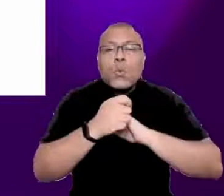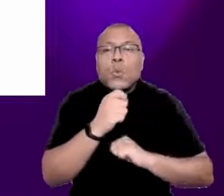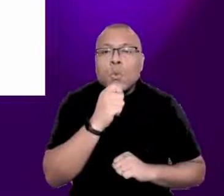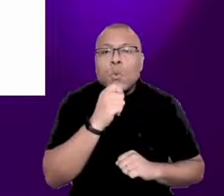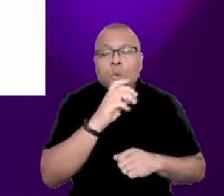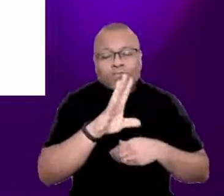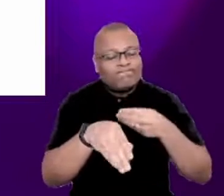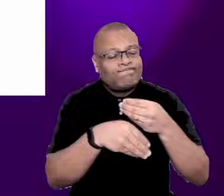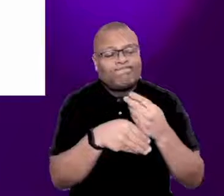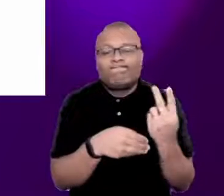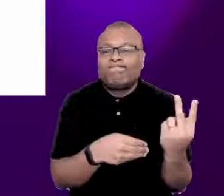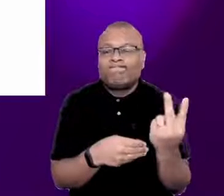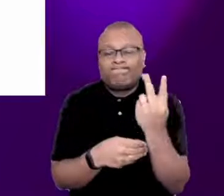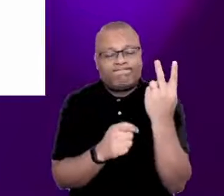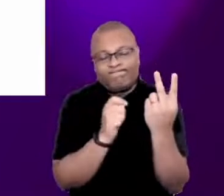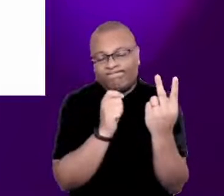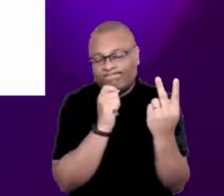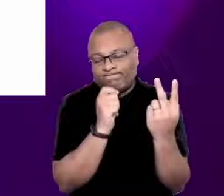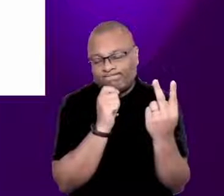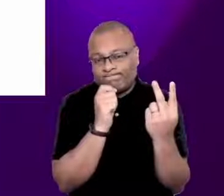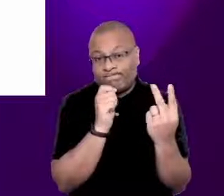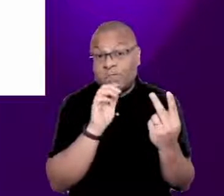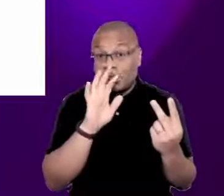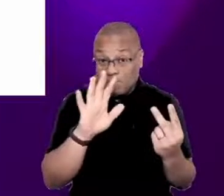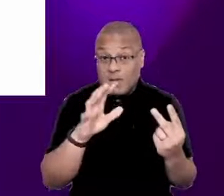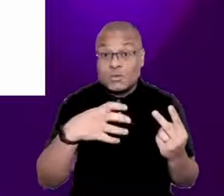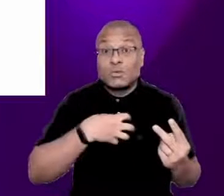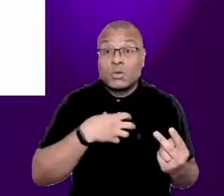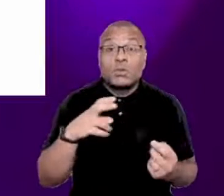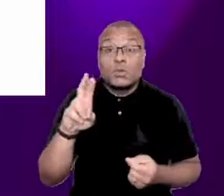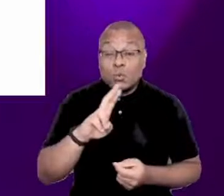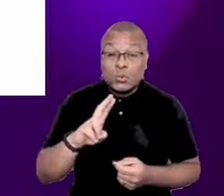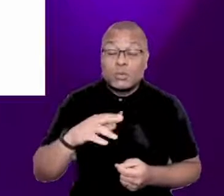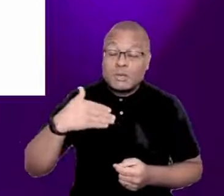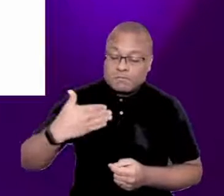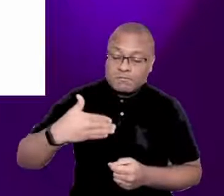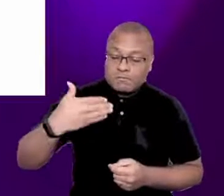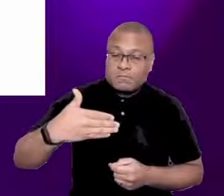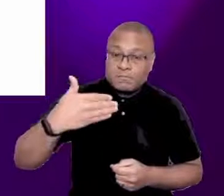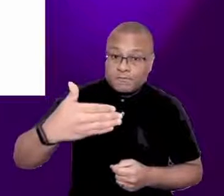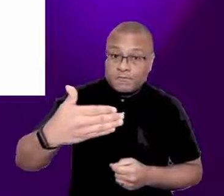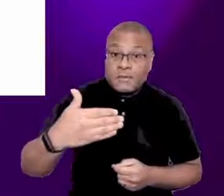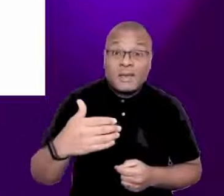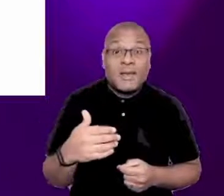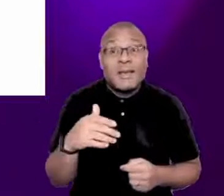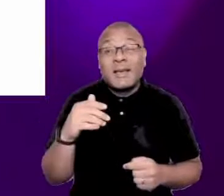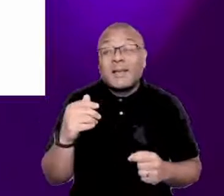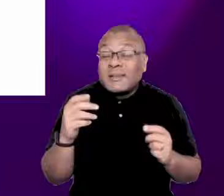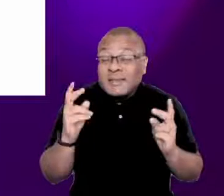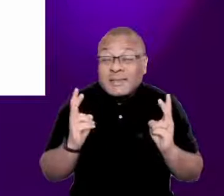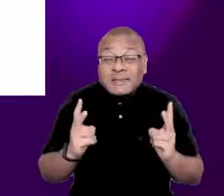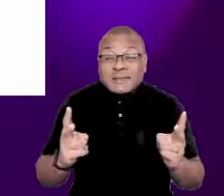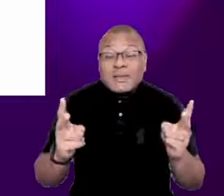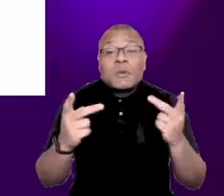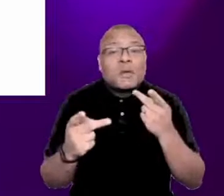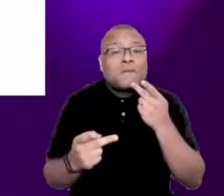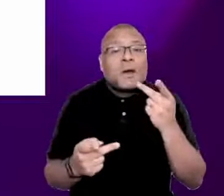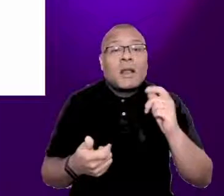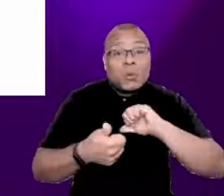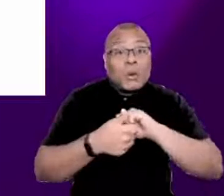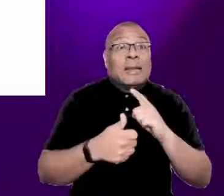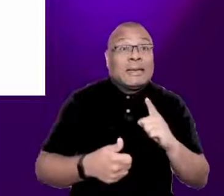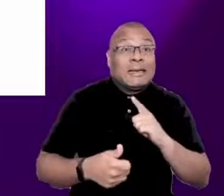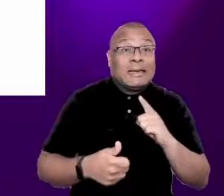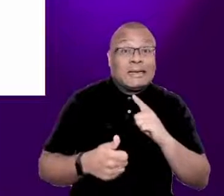valor. Mas, da forma como a gente usualmente mede qualidade, nem sempre o que a gente diz que tem